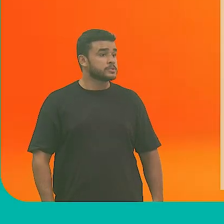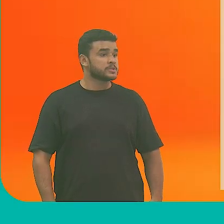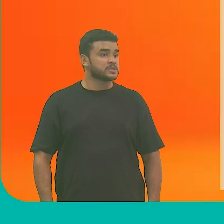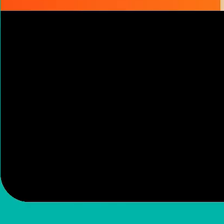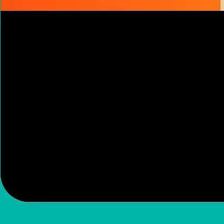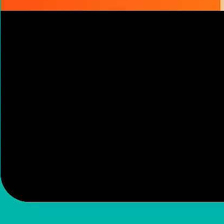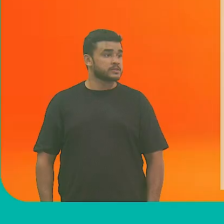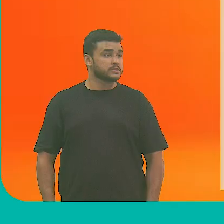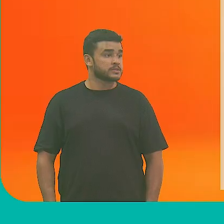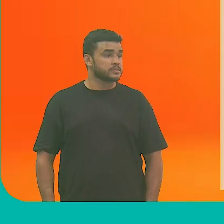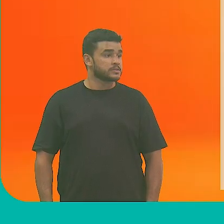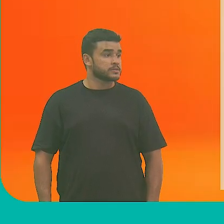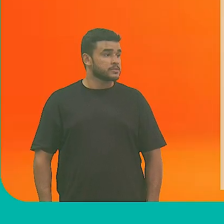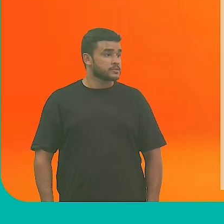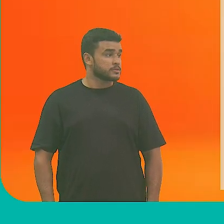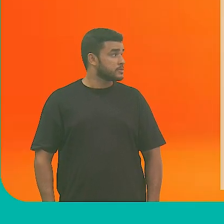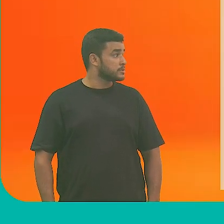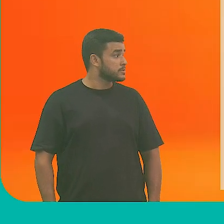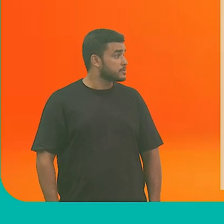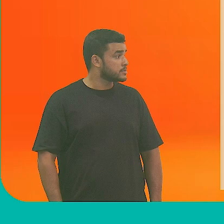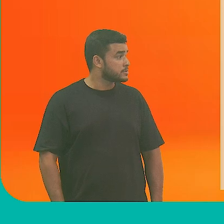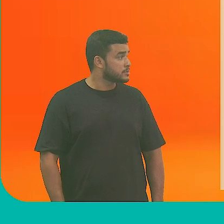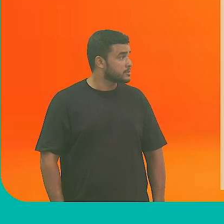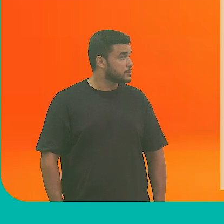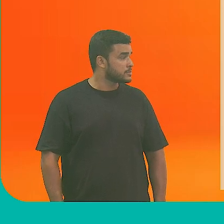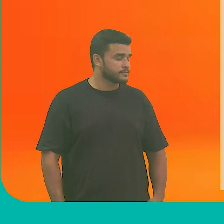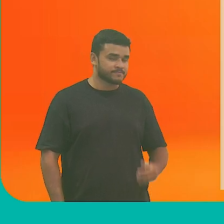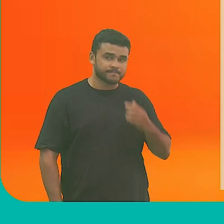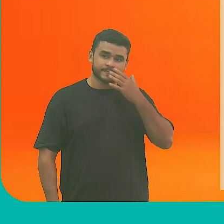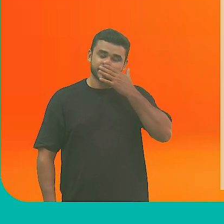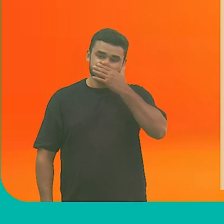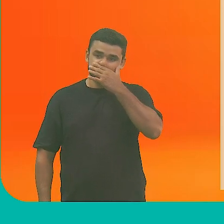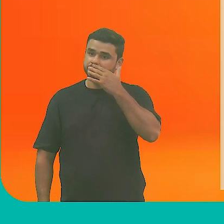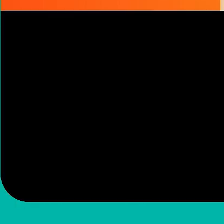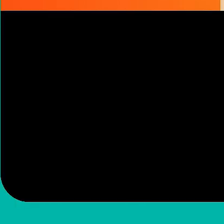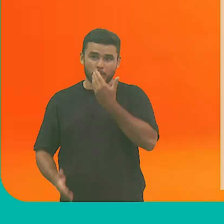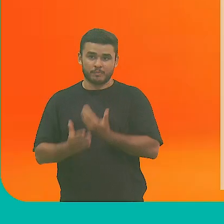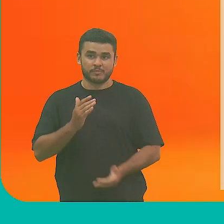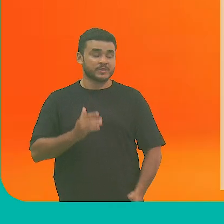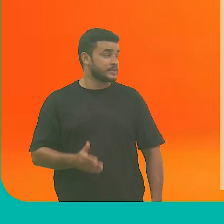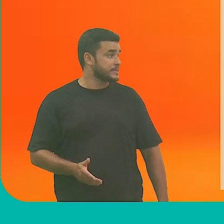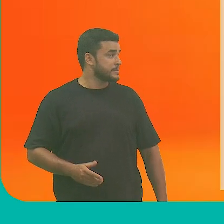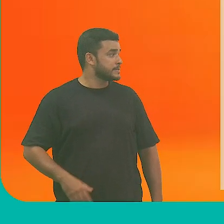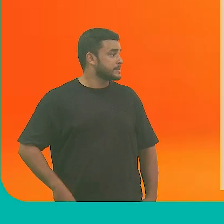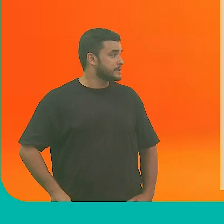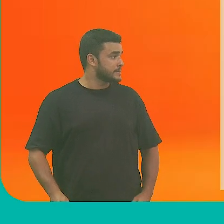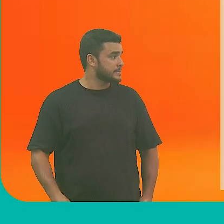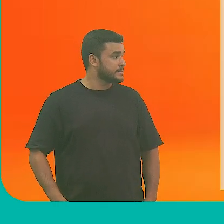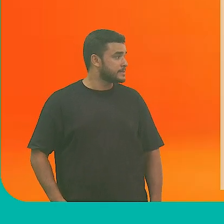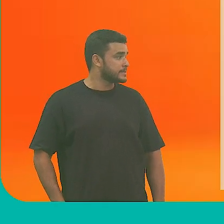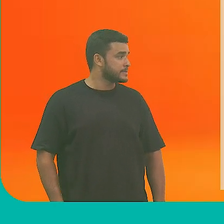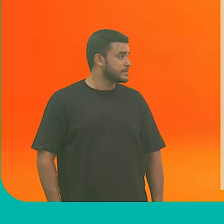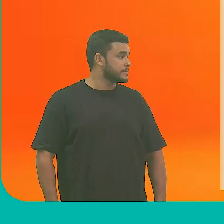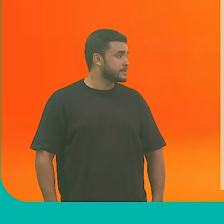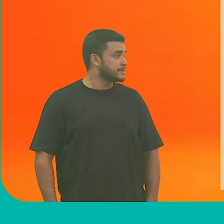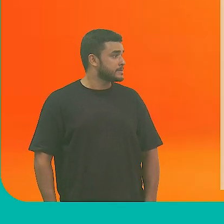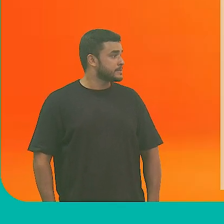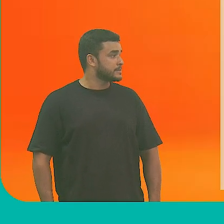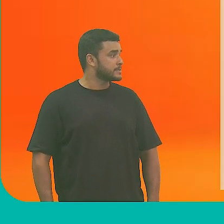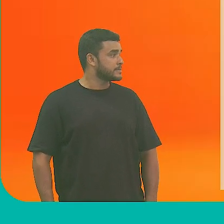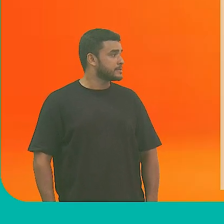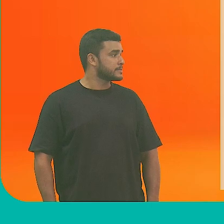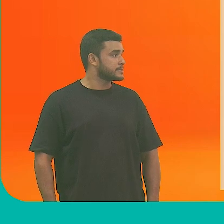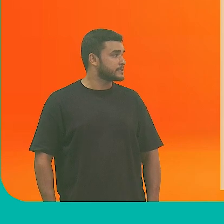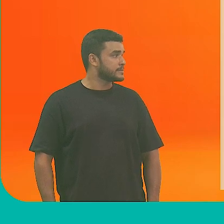É? Tá perdendo? Fala, meu Deus. Mas vai empatar, tenha fé. Tenha fé que vai